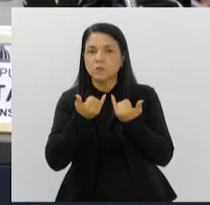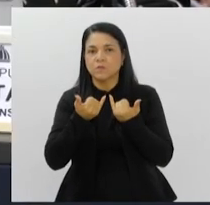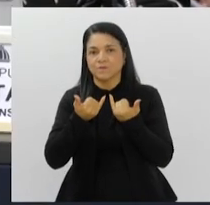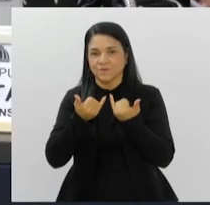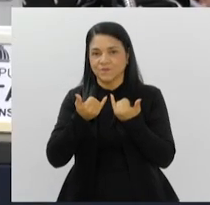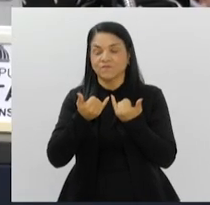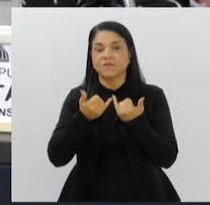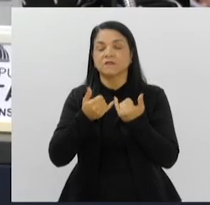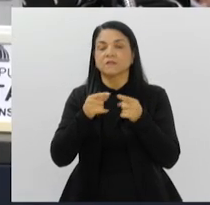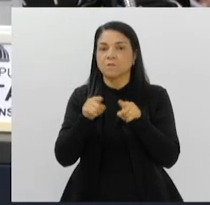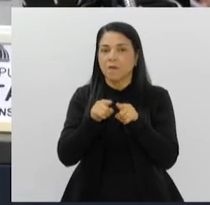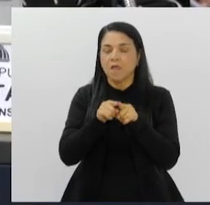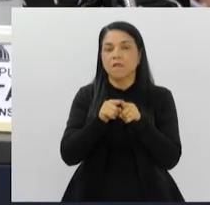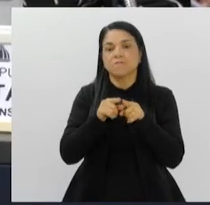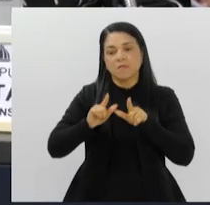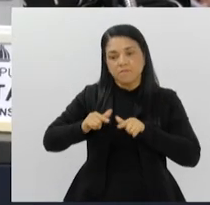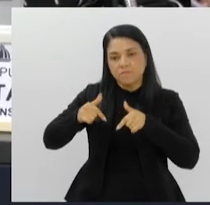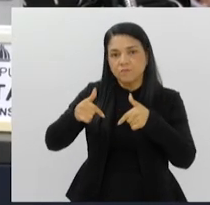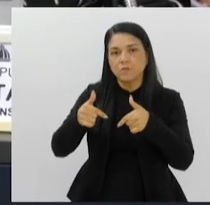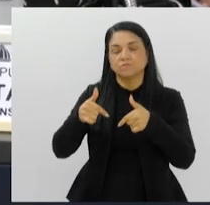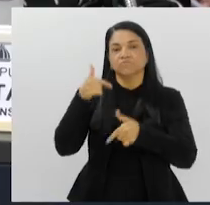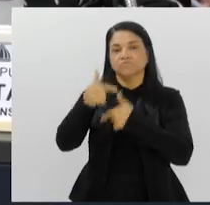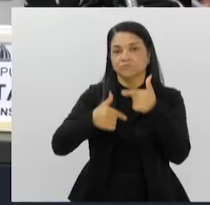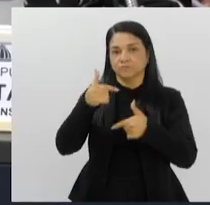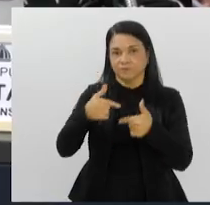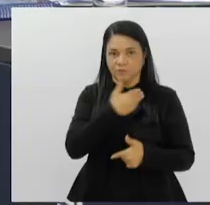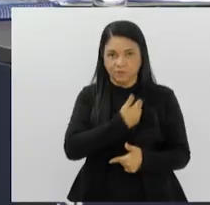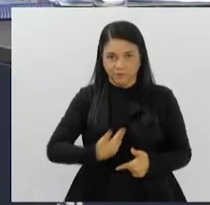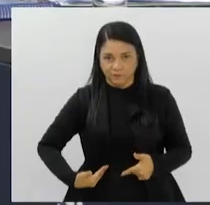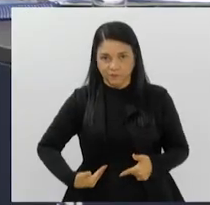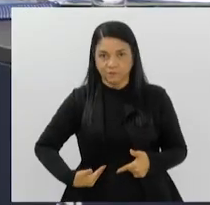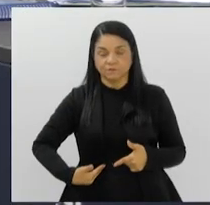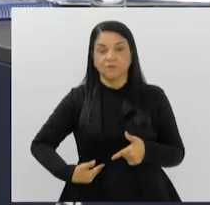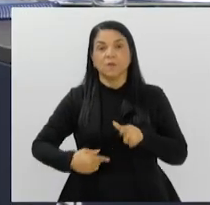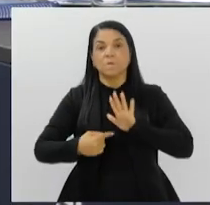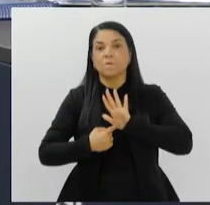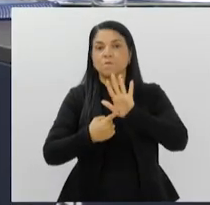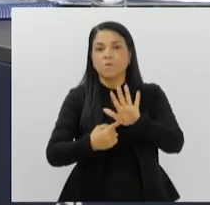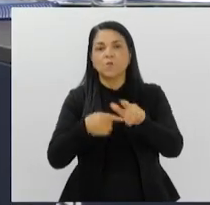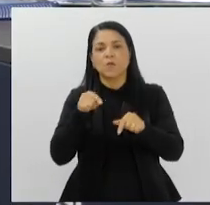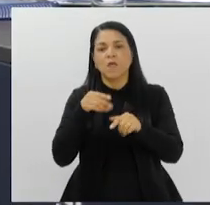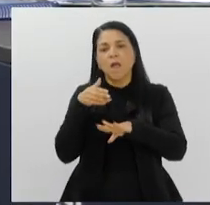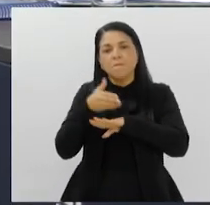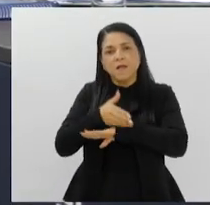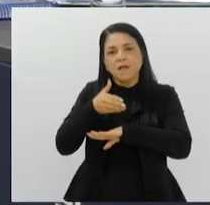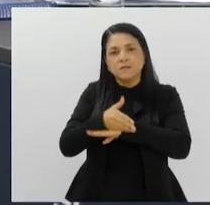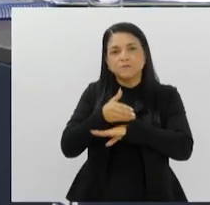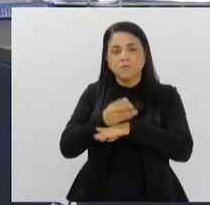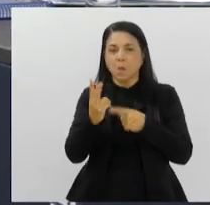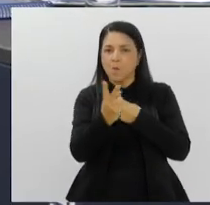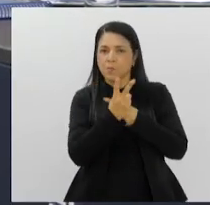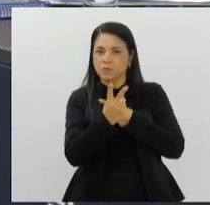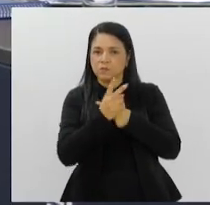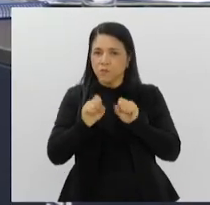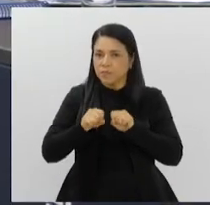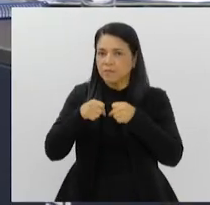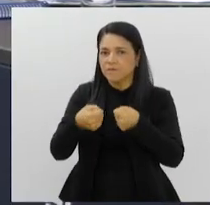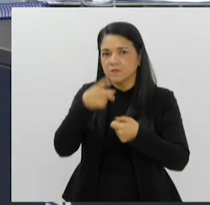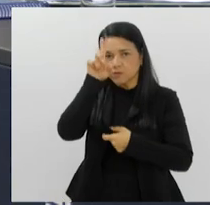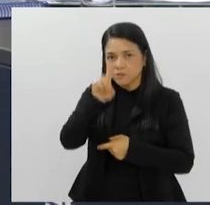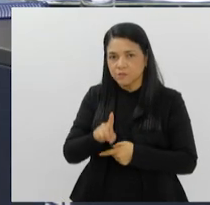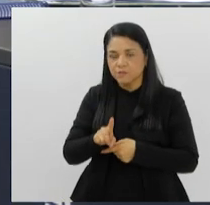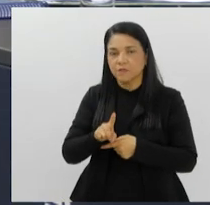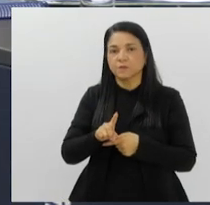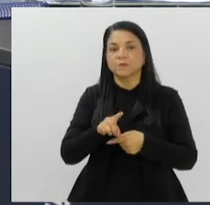da concessão e da execução dos serviços públicos, dispondo sobre a participação, proteção e defesa dos direitos